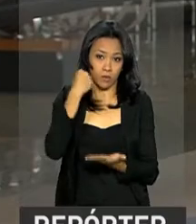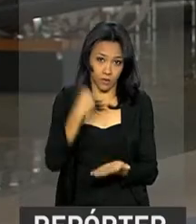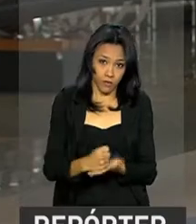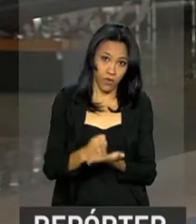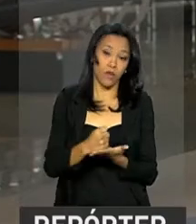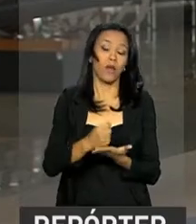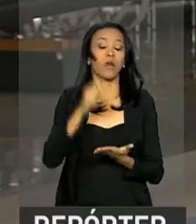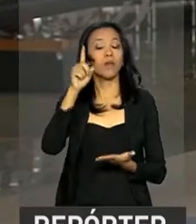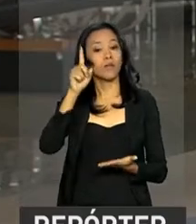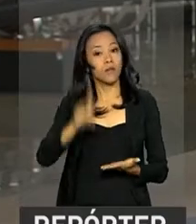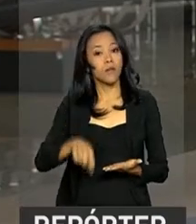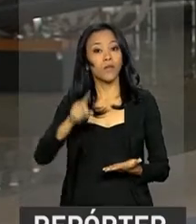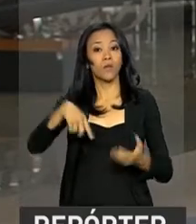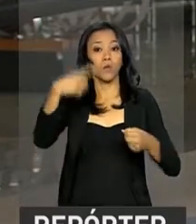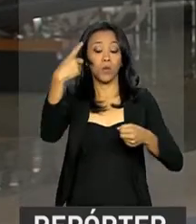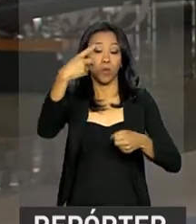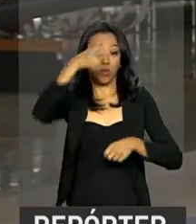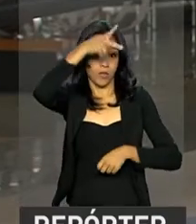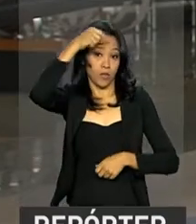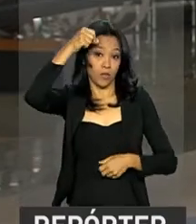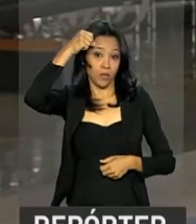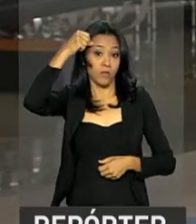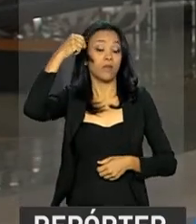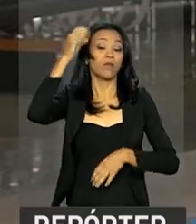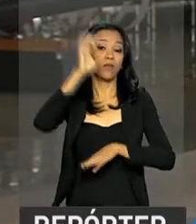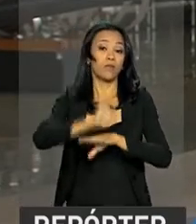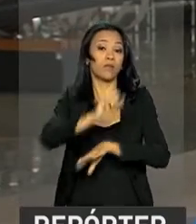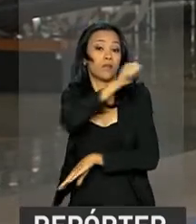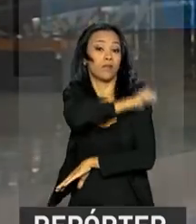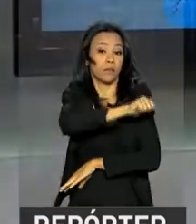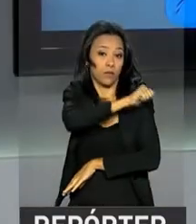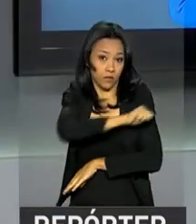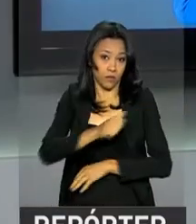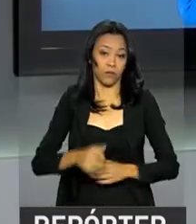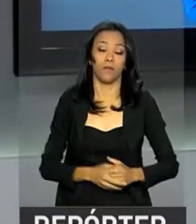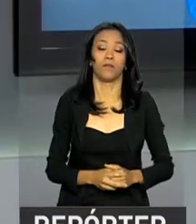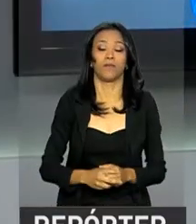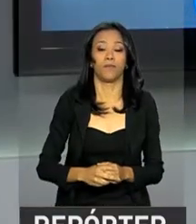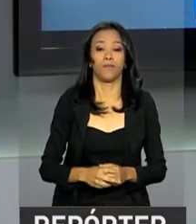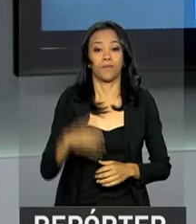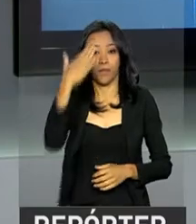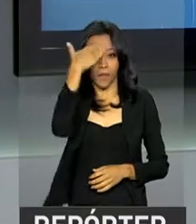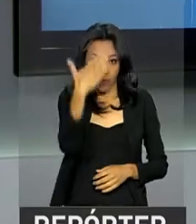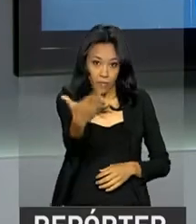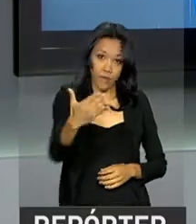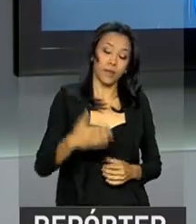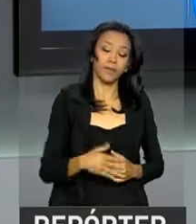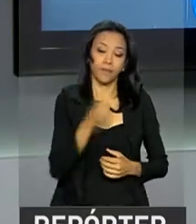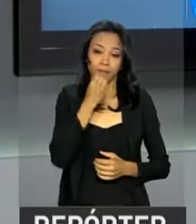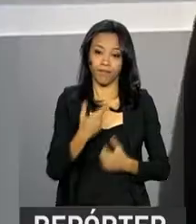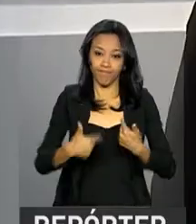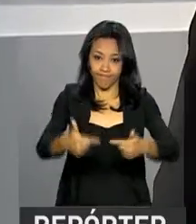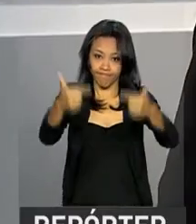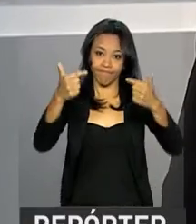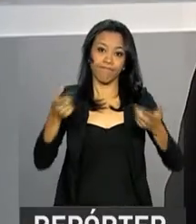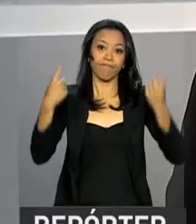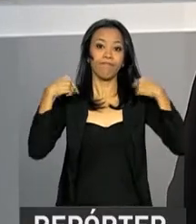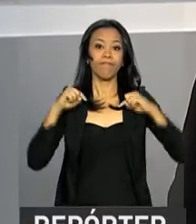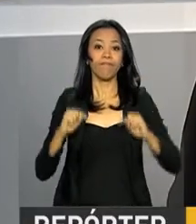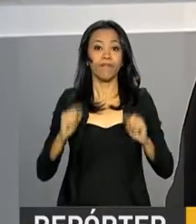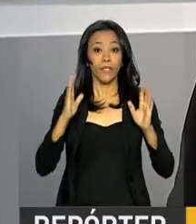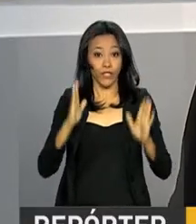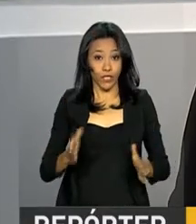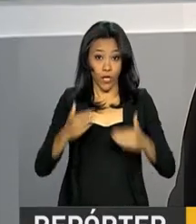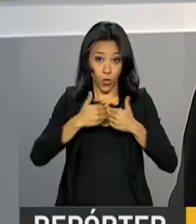com o município do rio de janeiro eu volto com você e carolina brigada mara bom trabalho pra você já começou